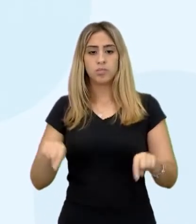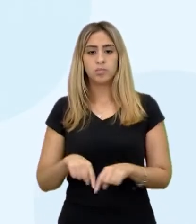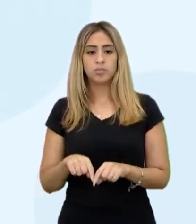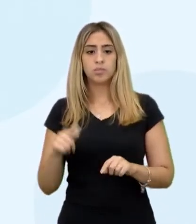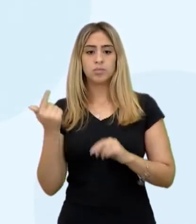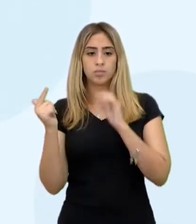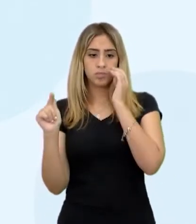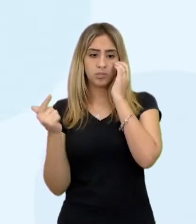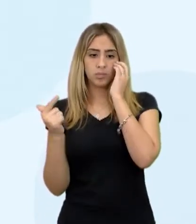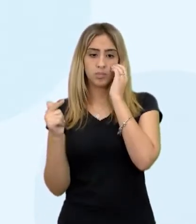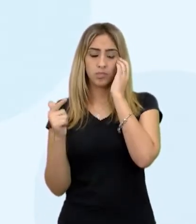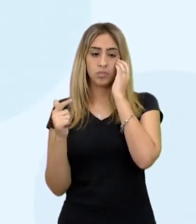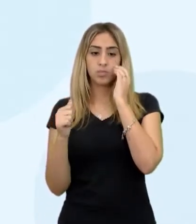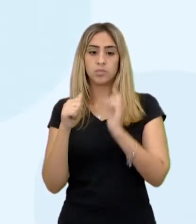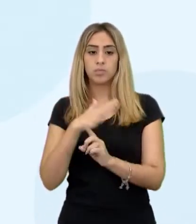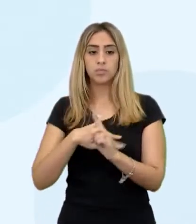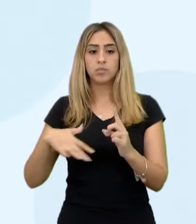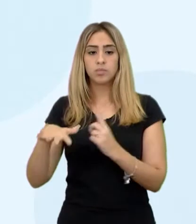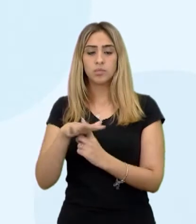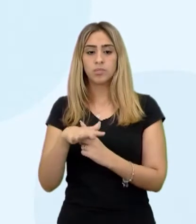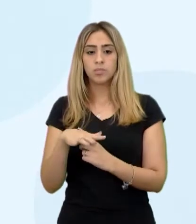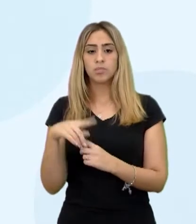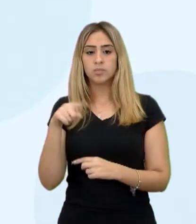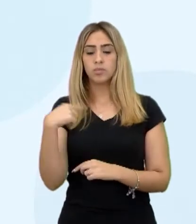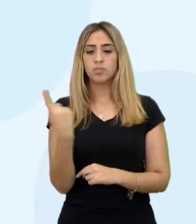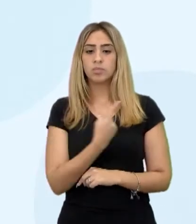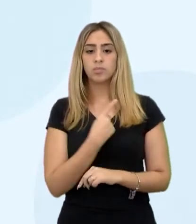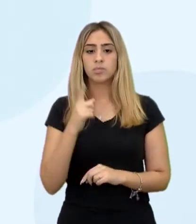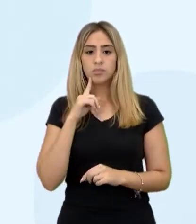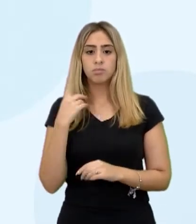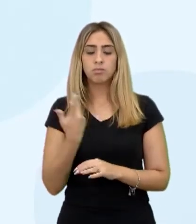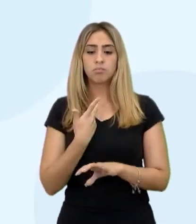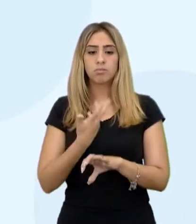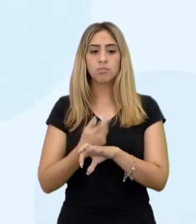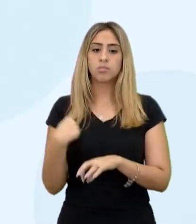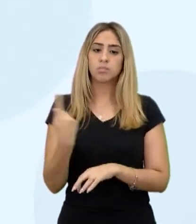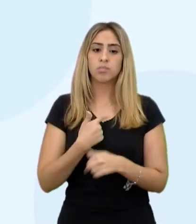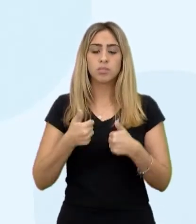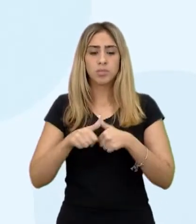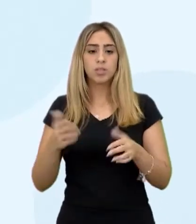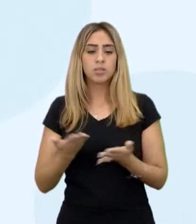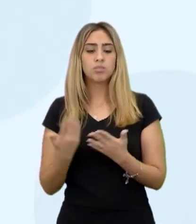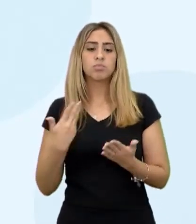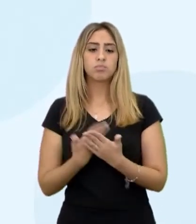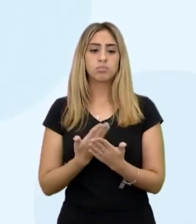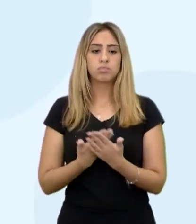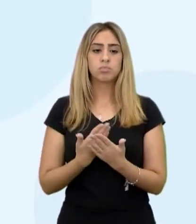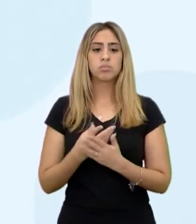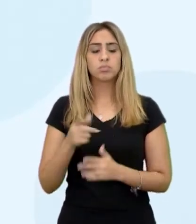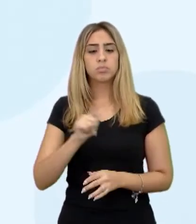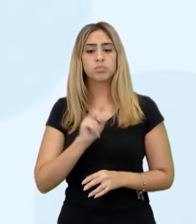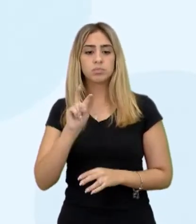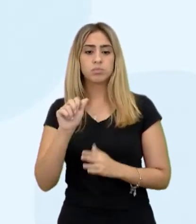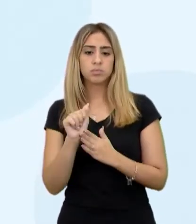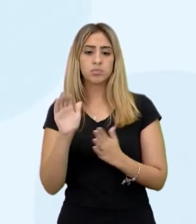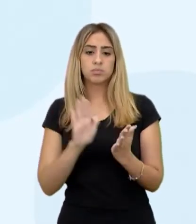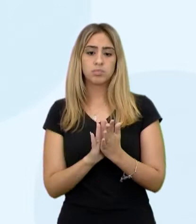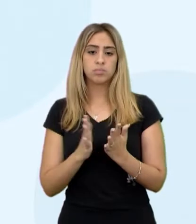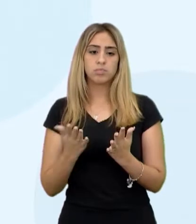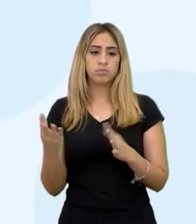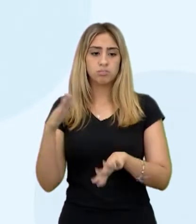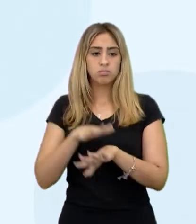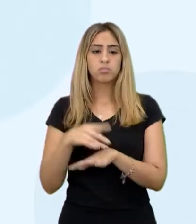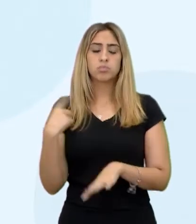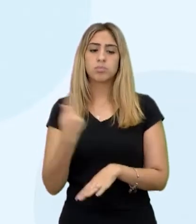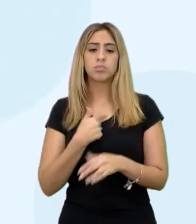espaço geográfico e sociedade. Esse é o nosso componente, é esse que nós estamos agora estudando. Ele tem 5 atividades integradas,